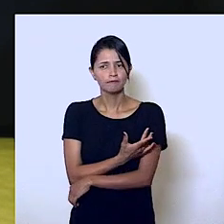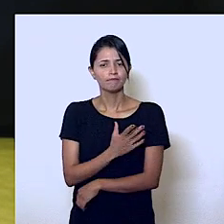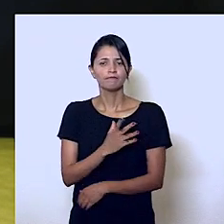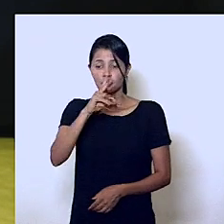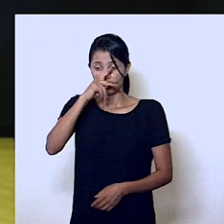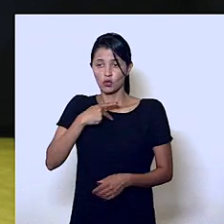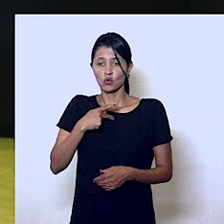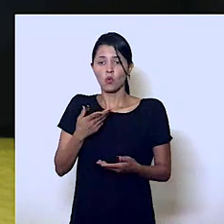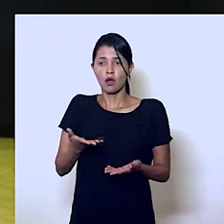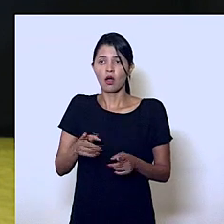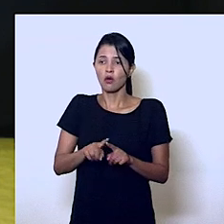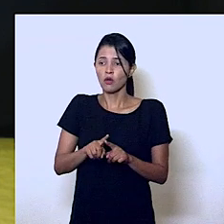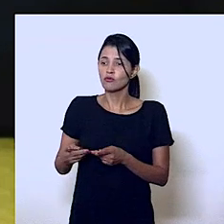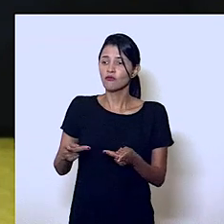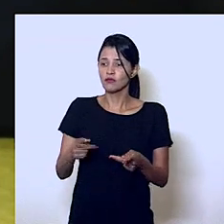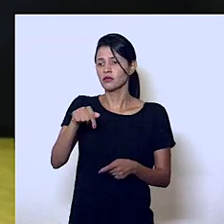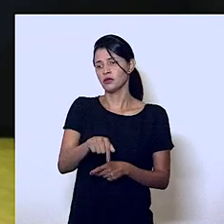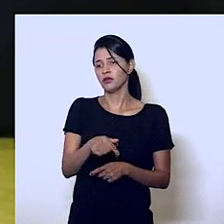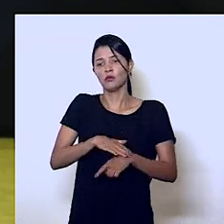encontro com